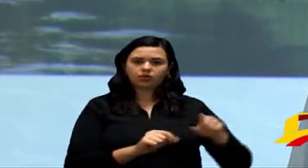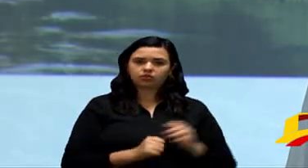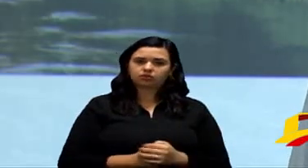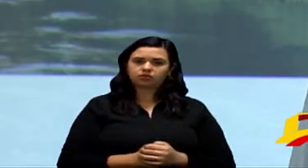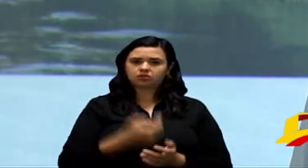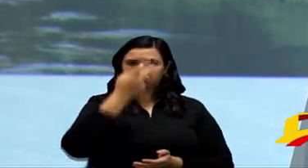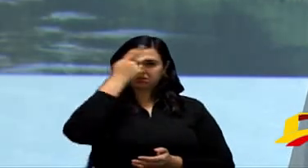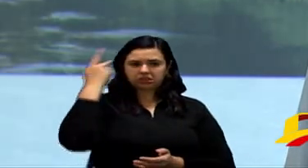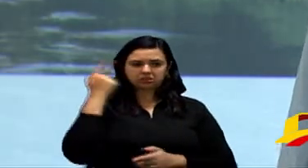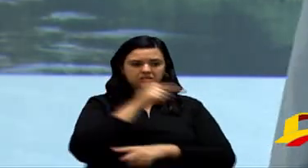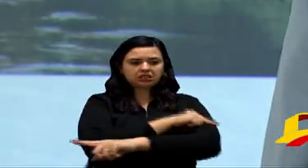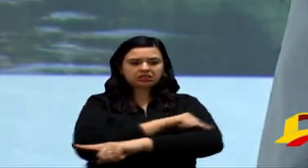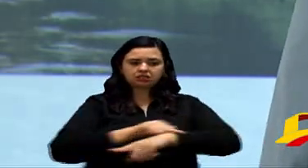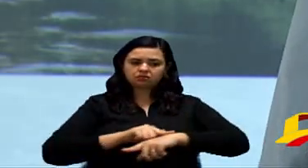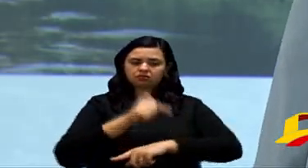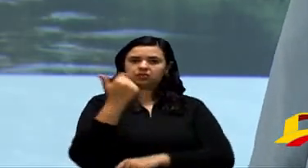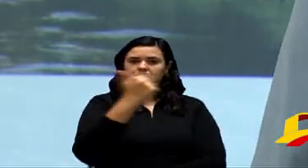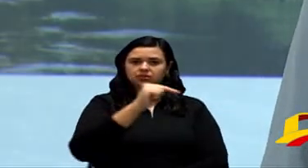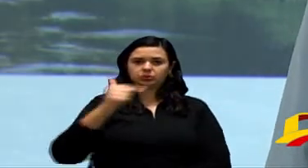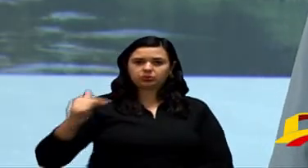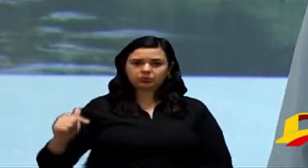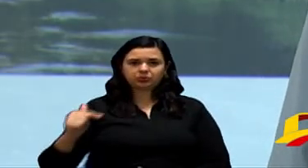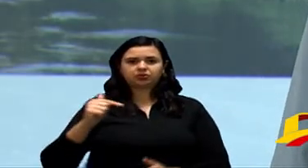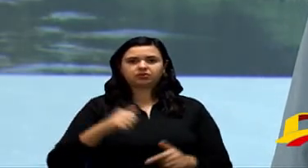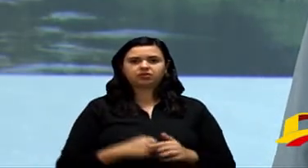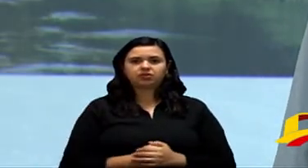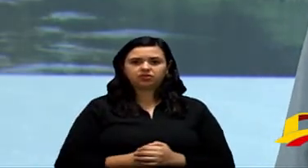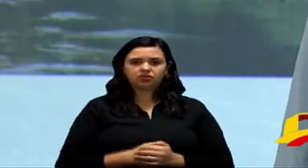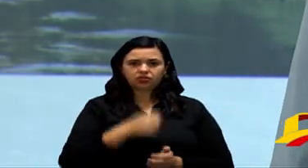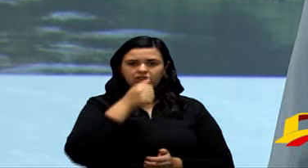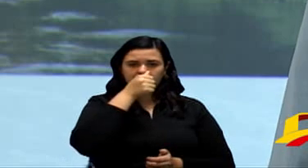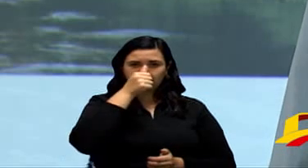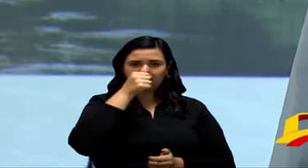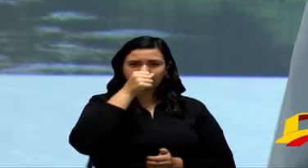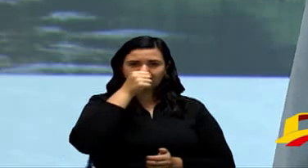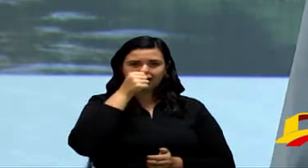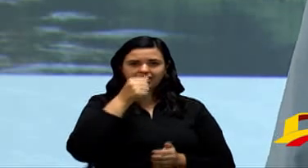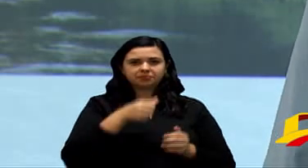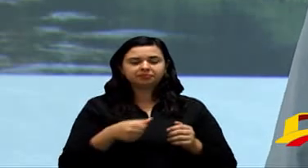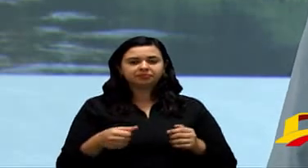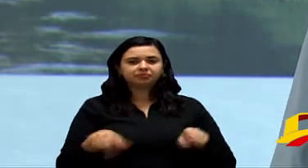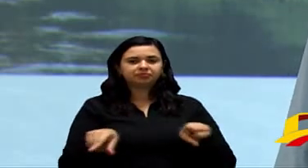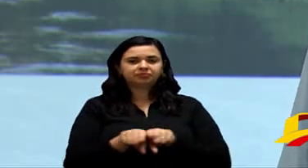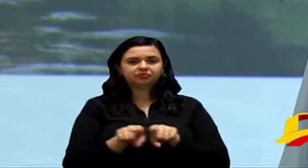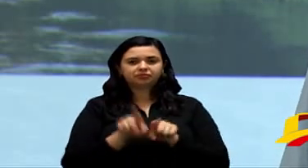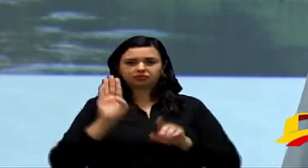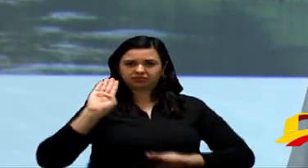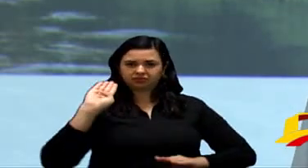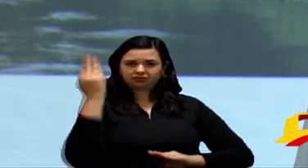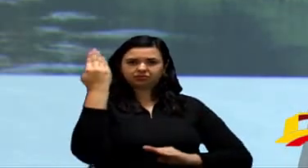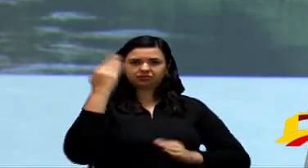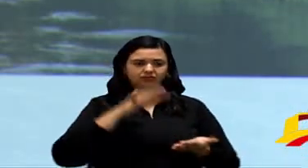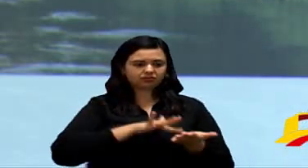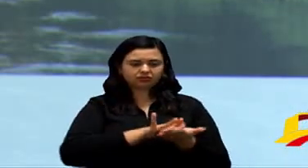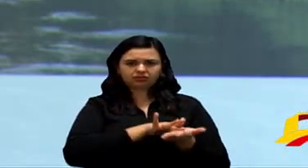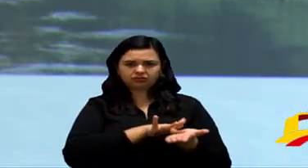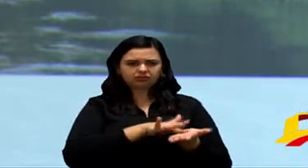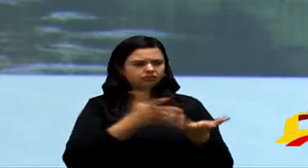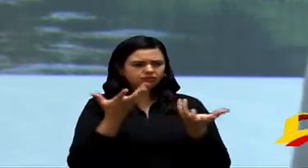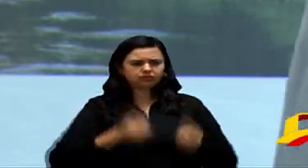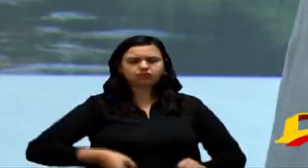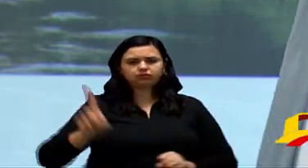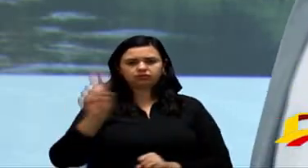que não há respeitam como respeito nada mais porque são hipócritas e Nós aceitamos